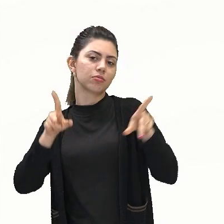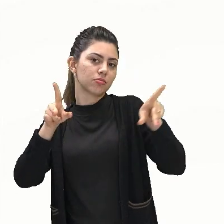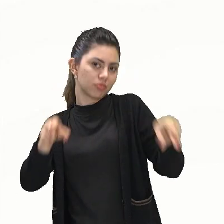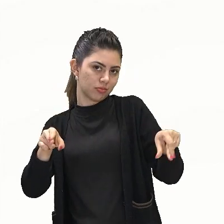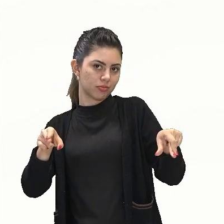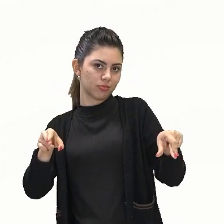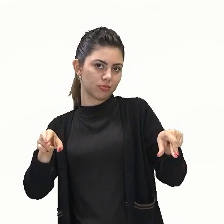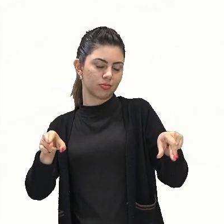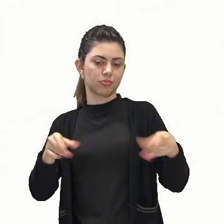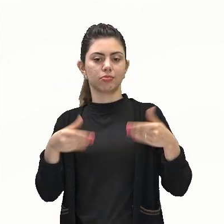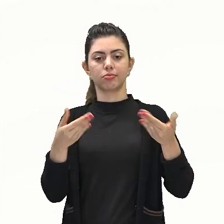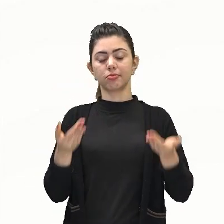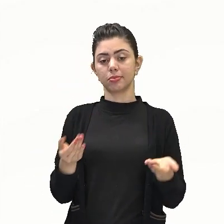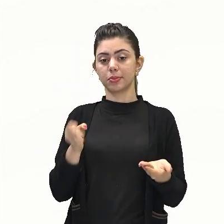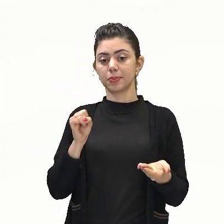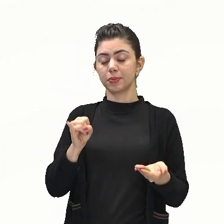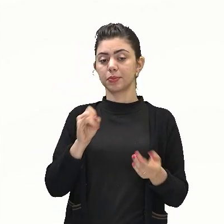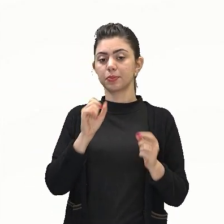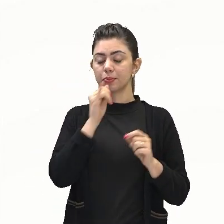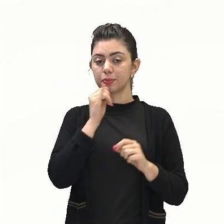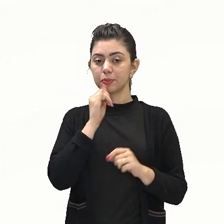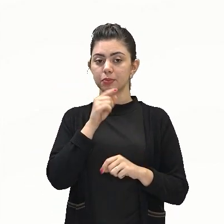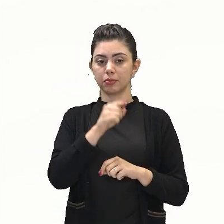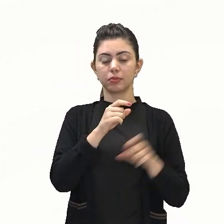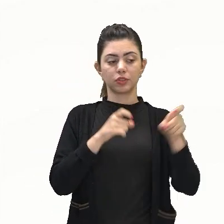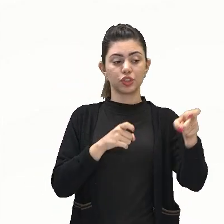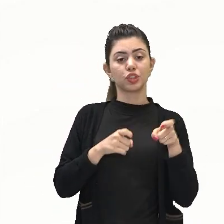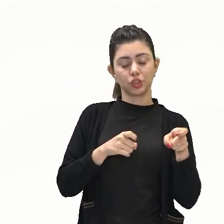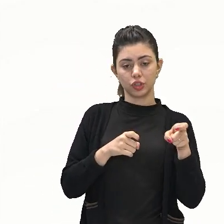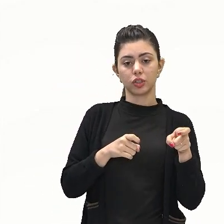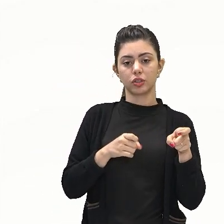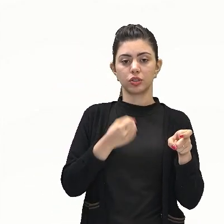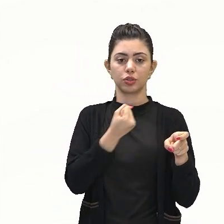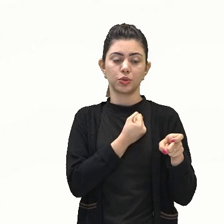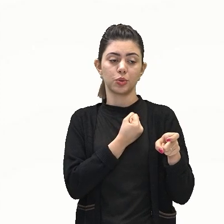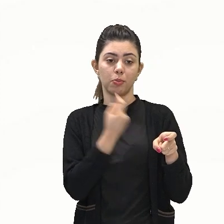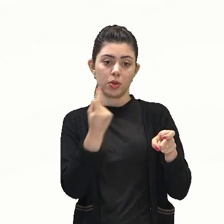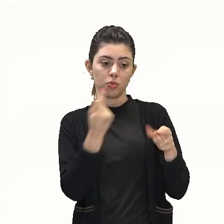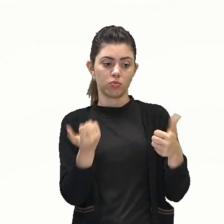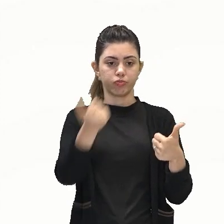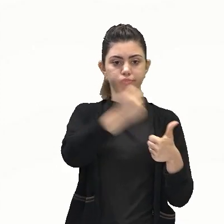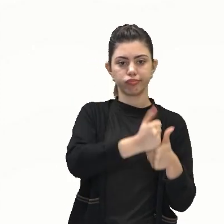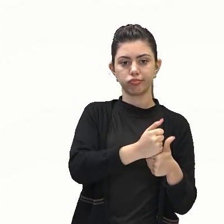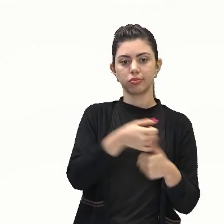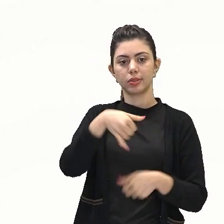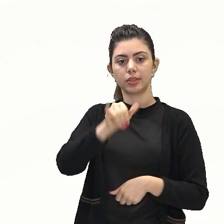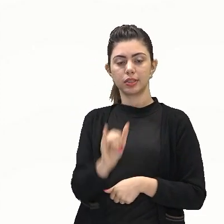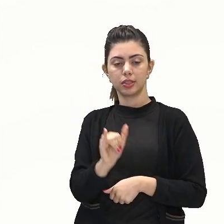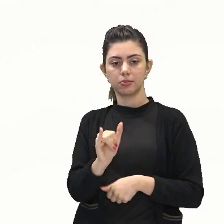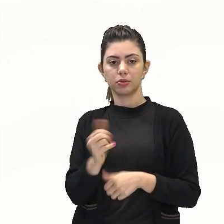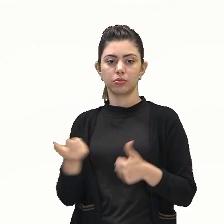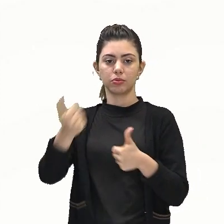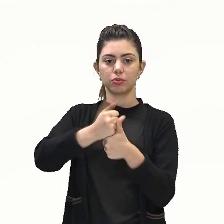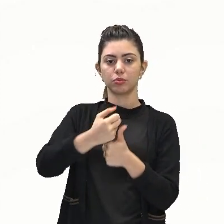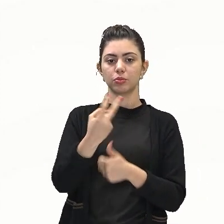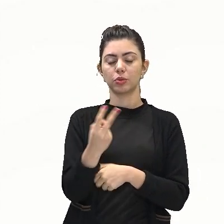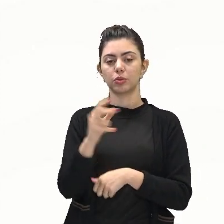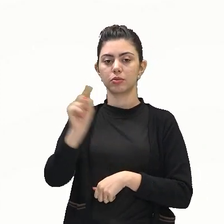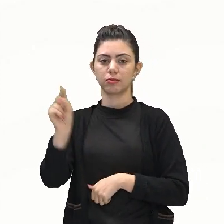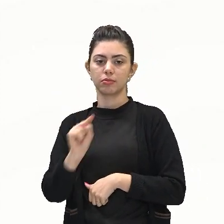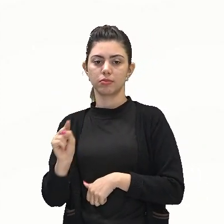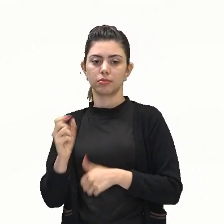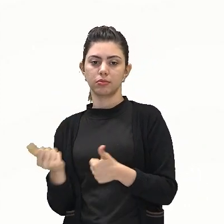mesmo. Se eu substituir no lugar aqui do meu x, 1, no lugar do meu y, 2, e no lugar do meu